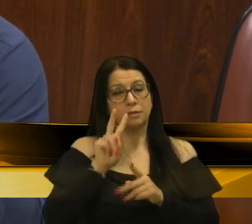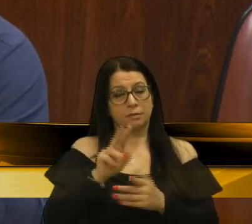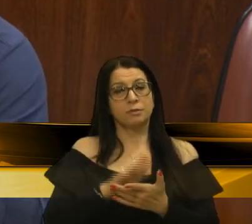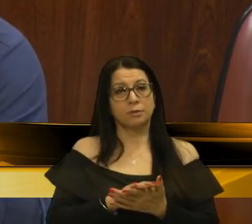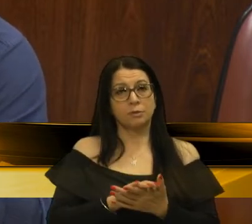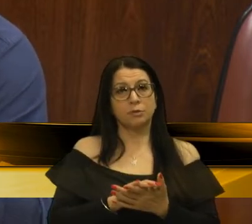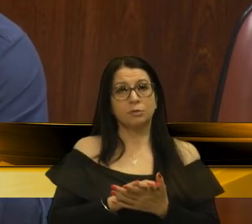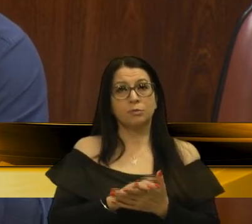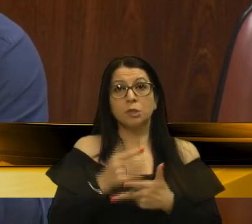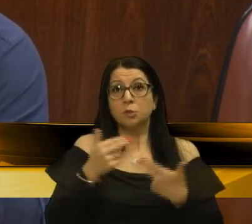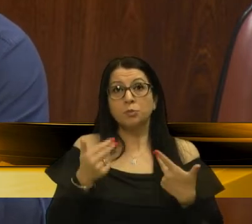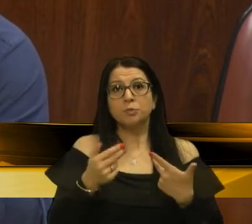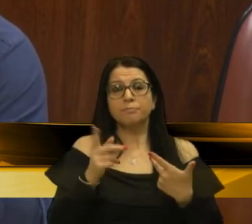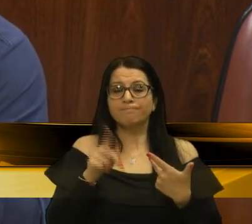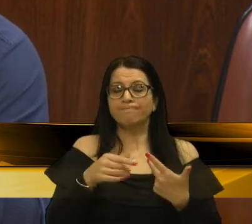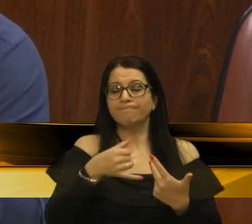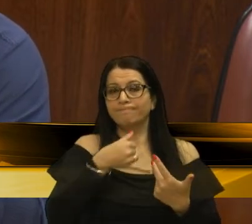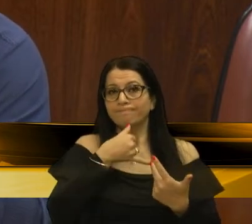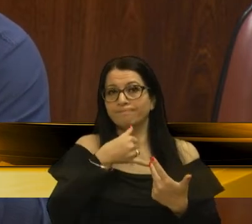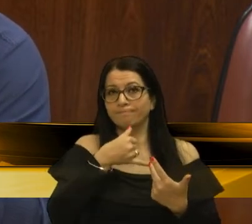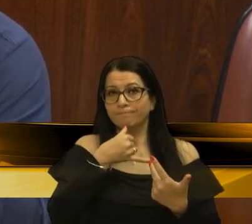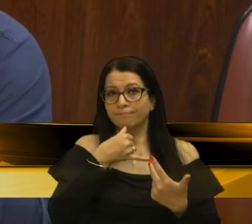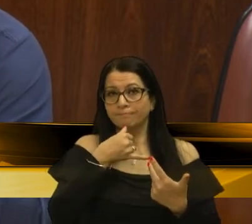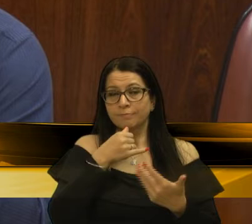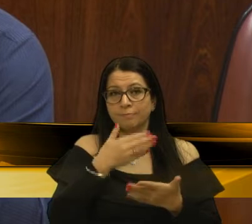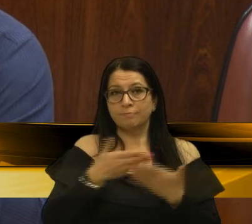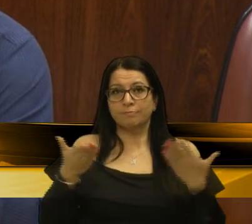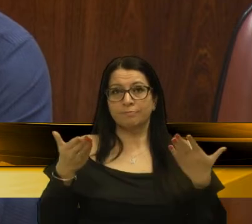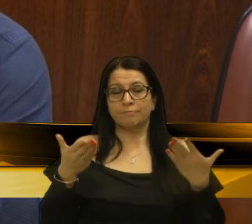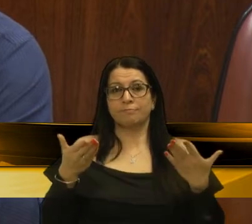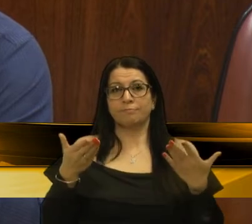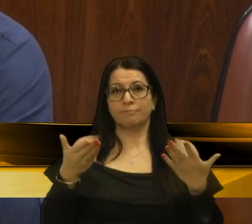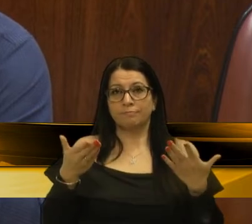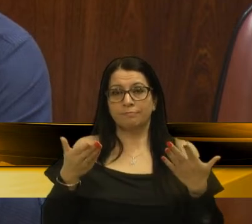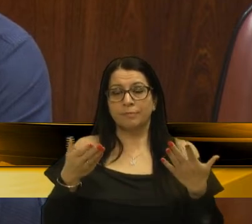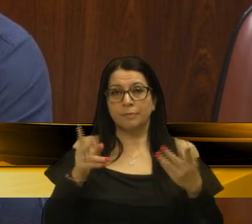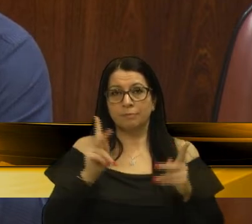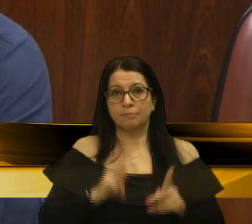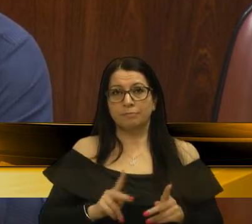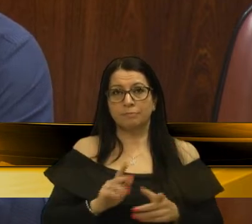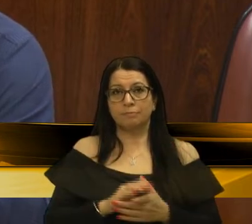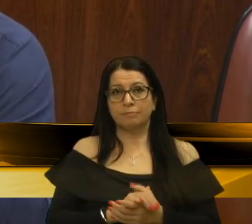por essa coisa que é tão triste, perder uma pessoa.